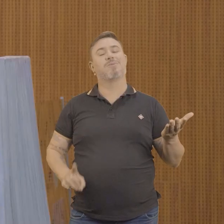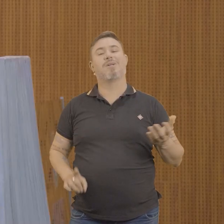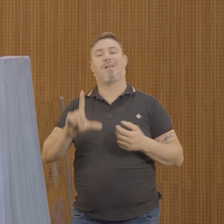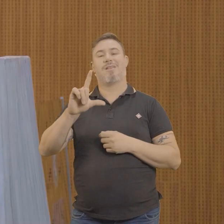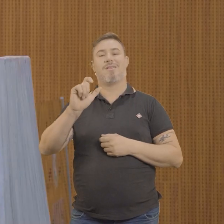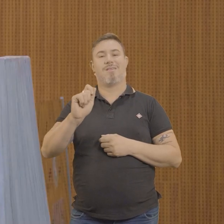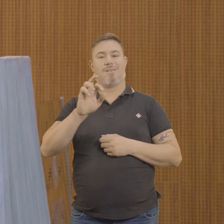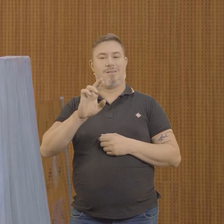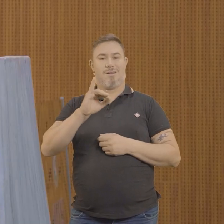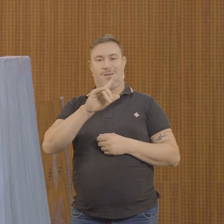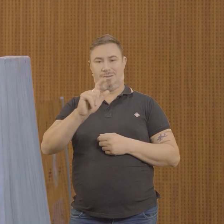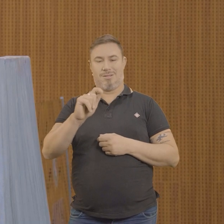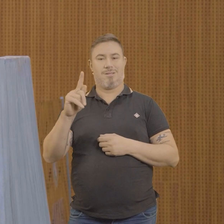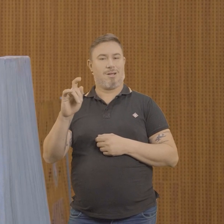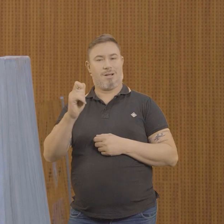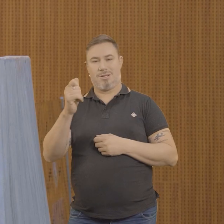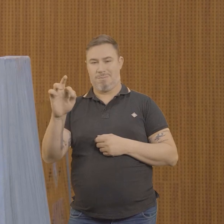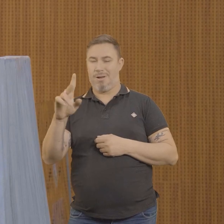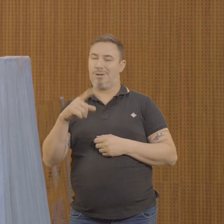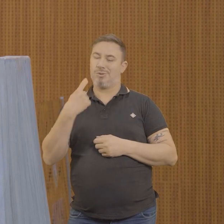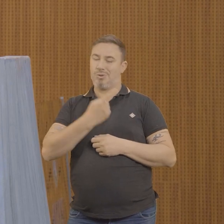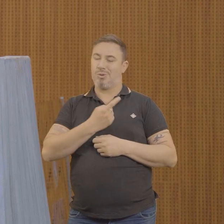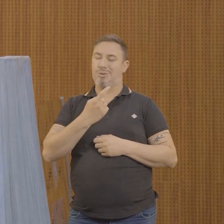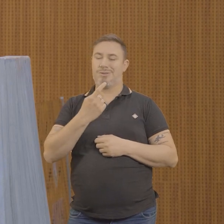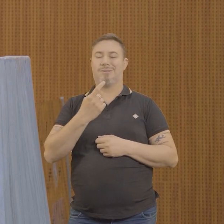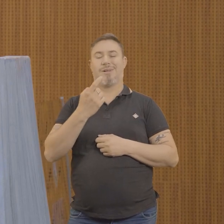Gaspar, a quem agradecemos sinceramente